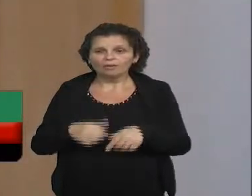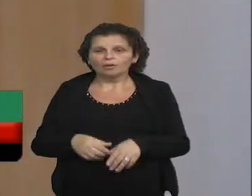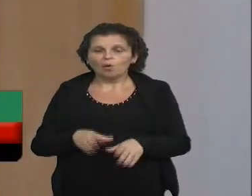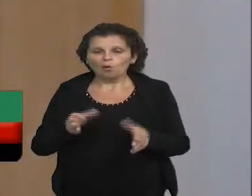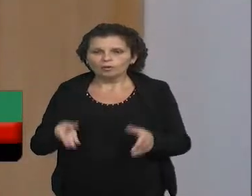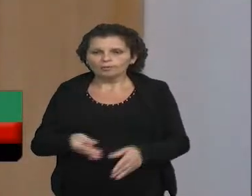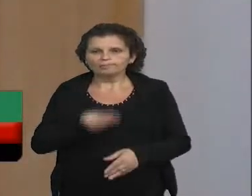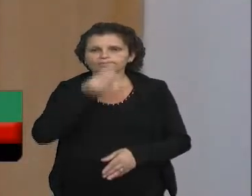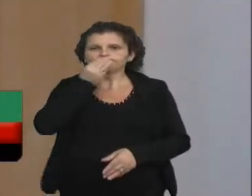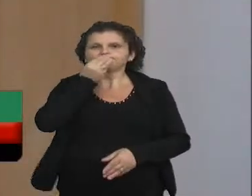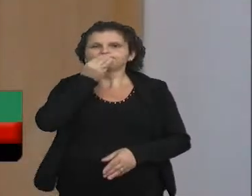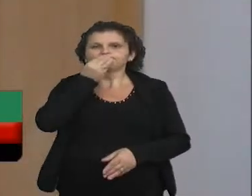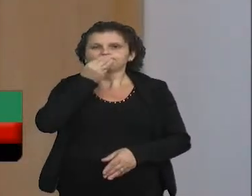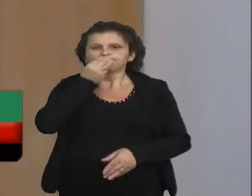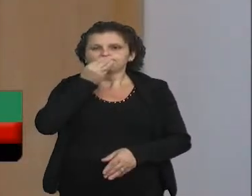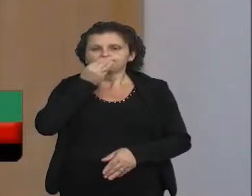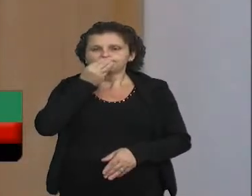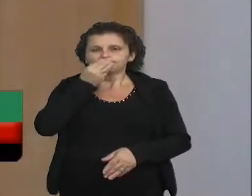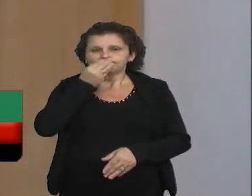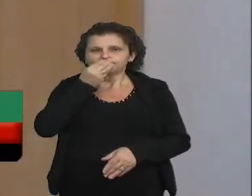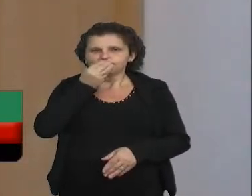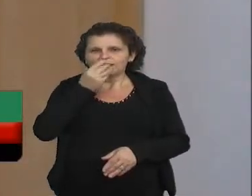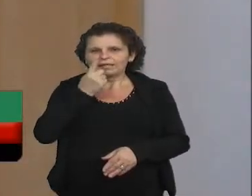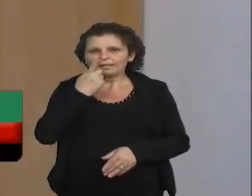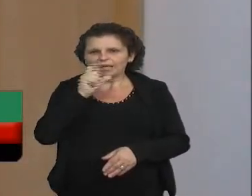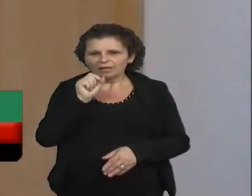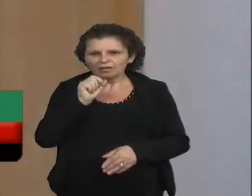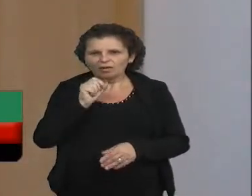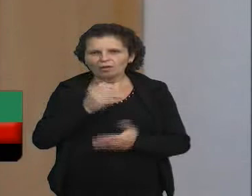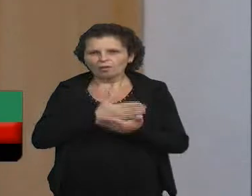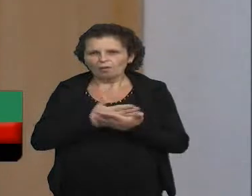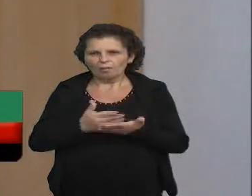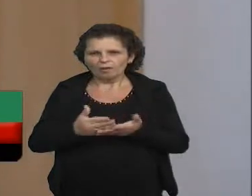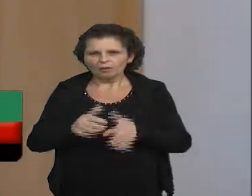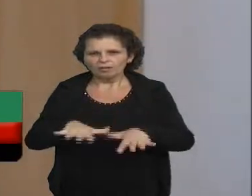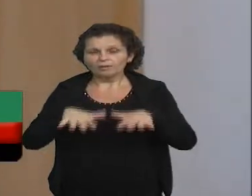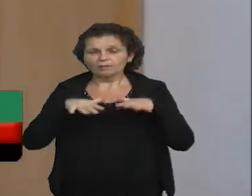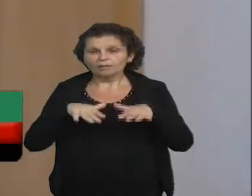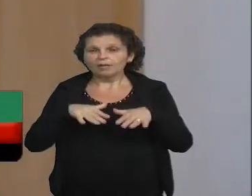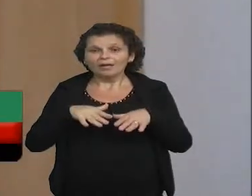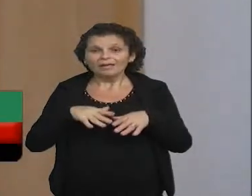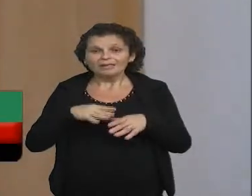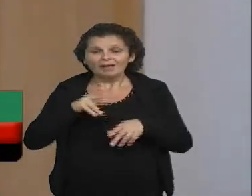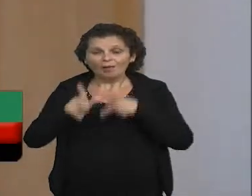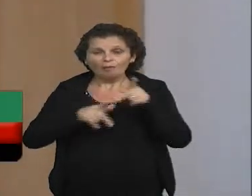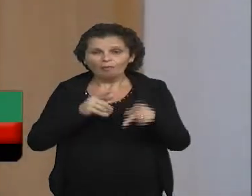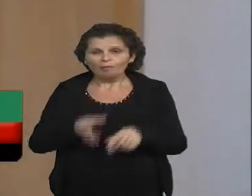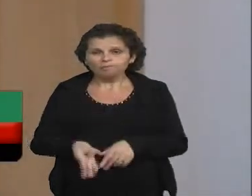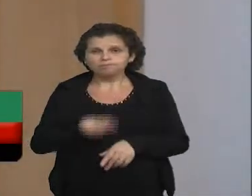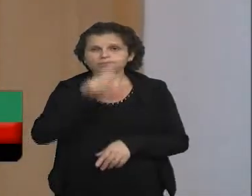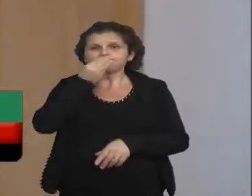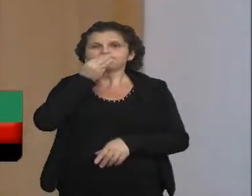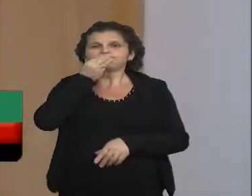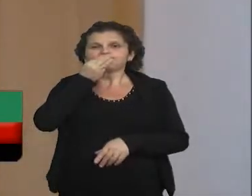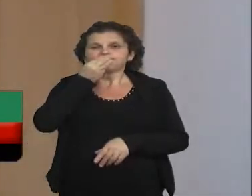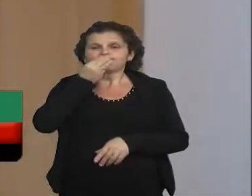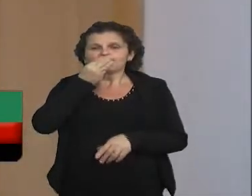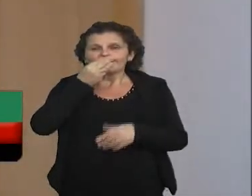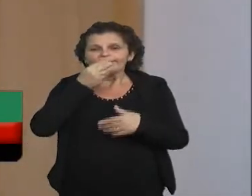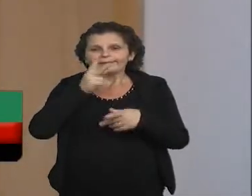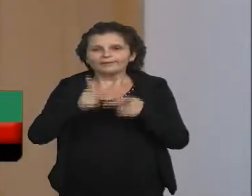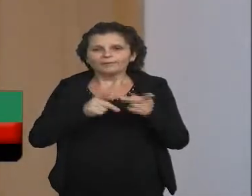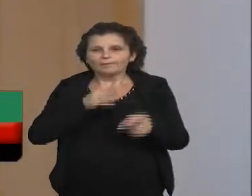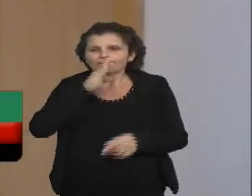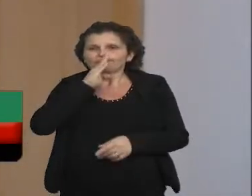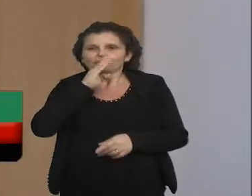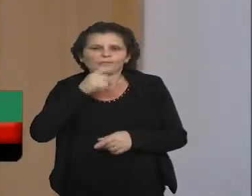povo a partir das 10 horas dessas sessões. Calaram a voz do povo, e o povo não